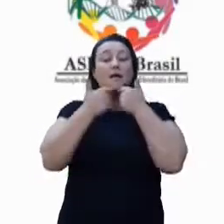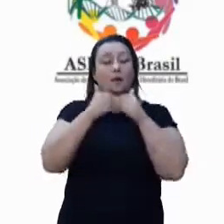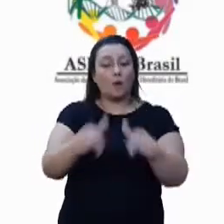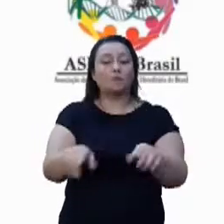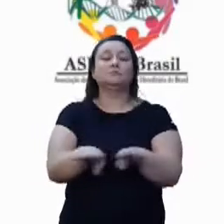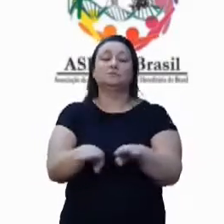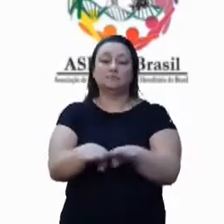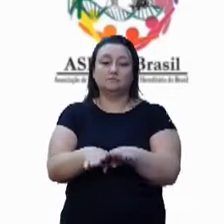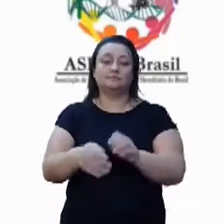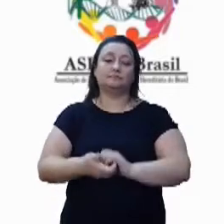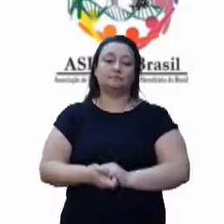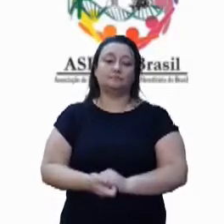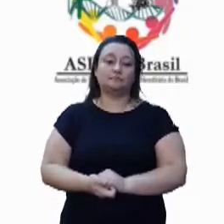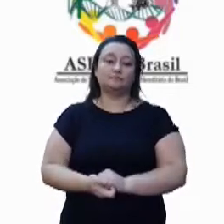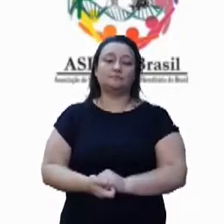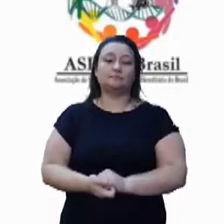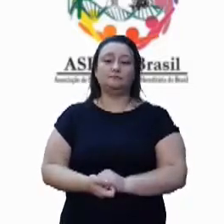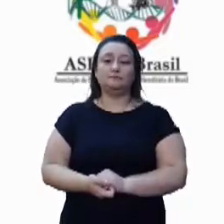tá?